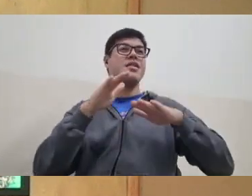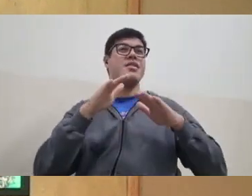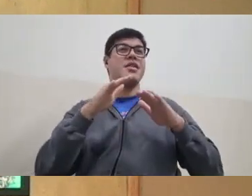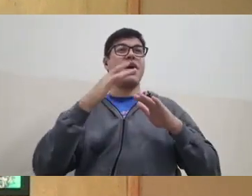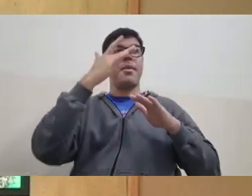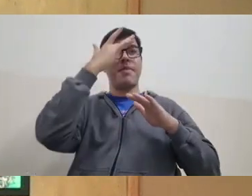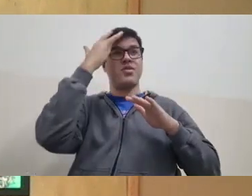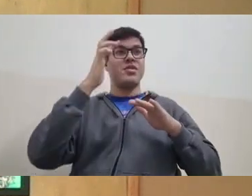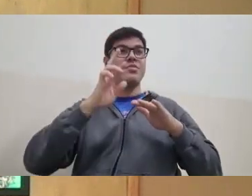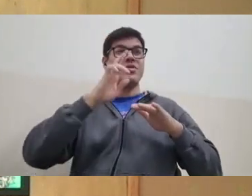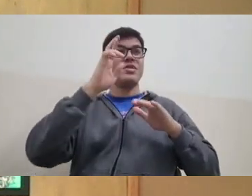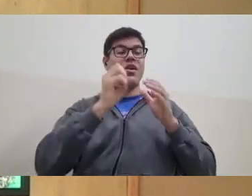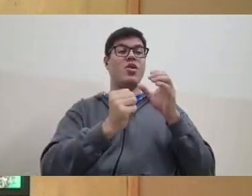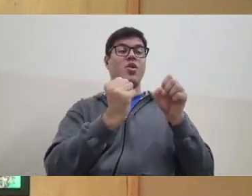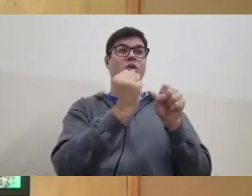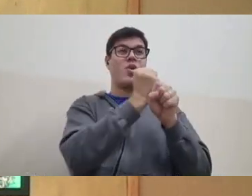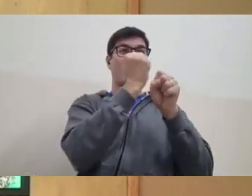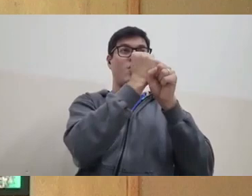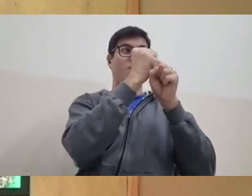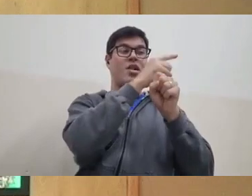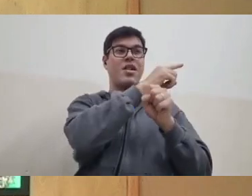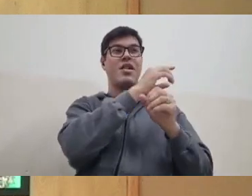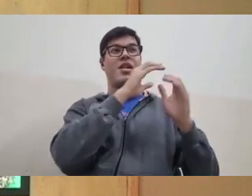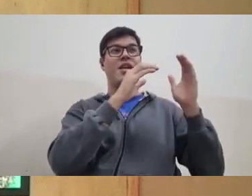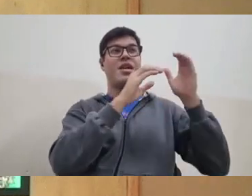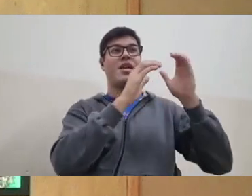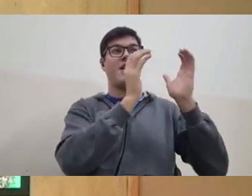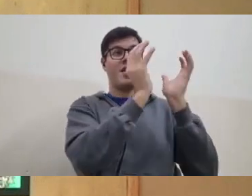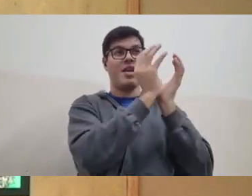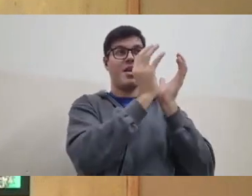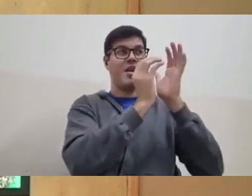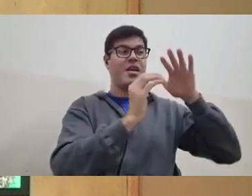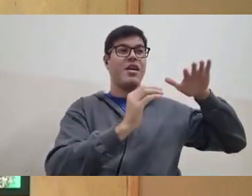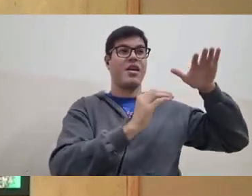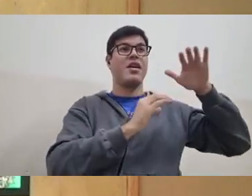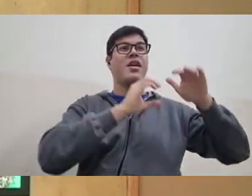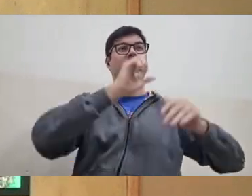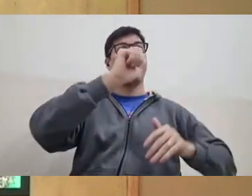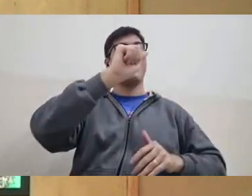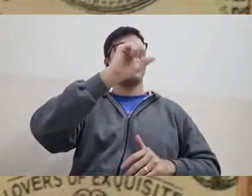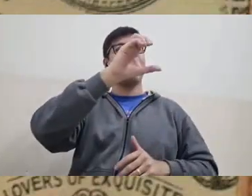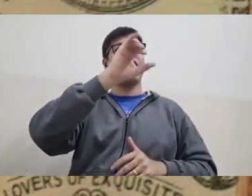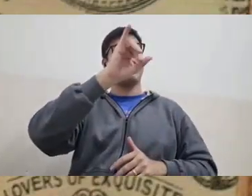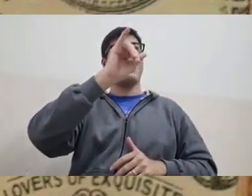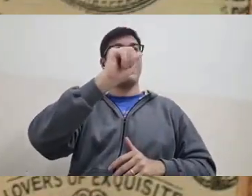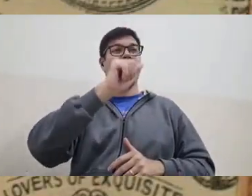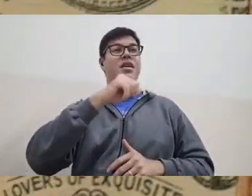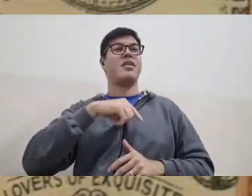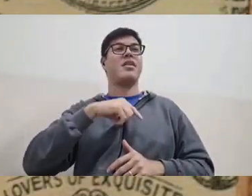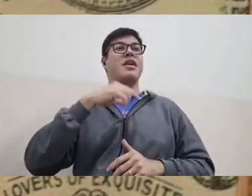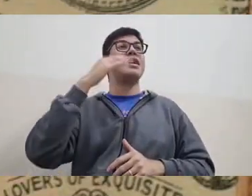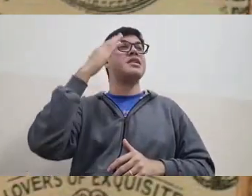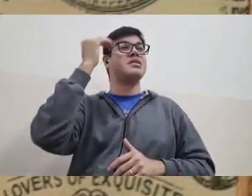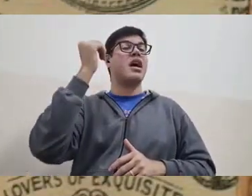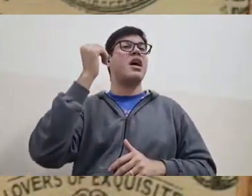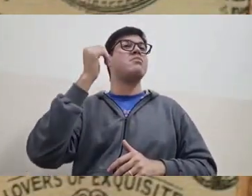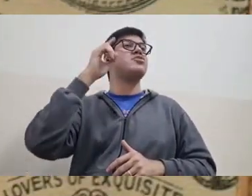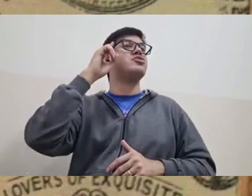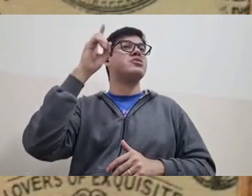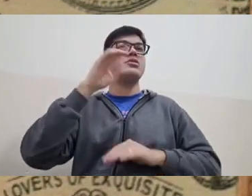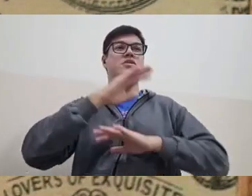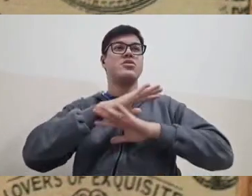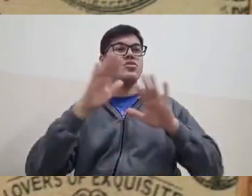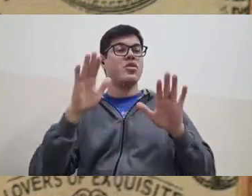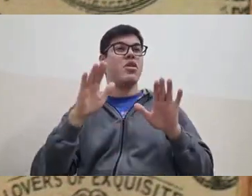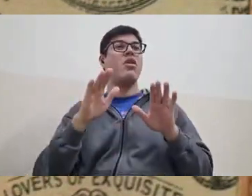montaram assim né que a gente a história da Sia ela se perdeu Ele só sabe a data que tinha um